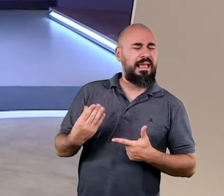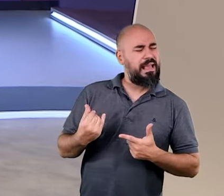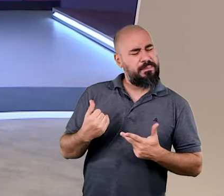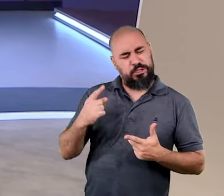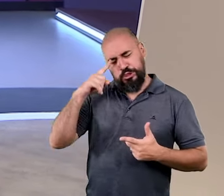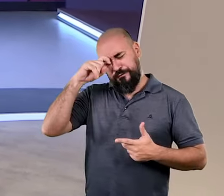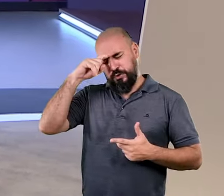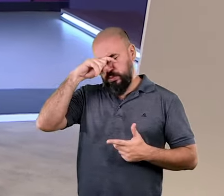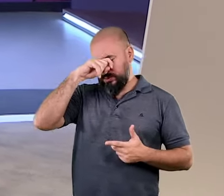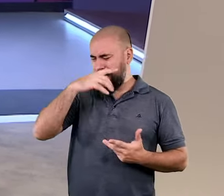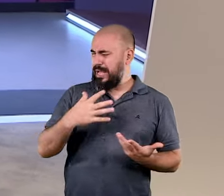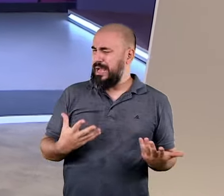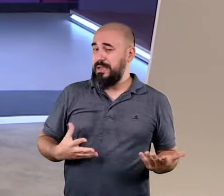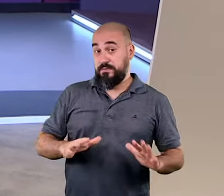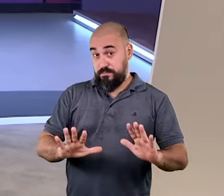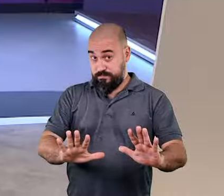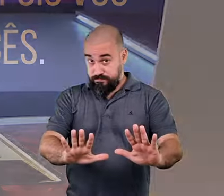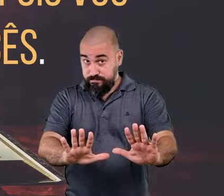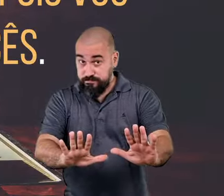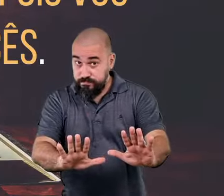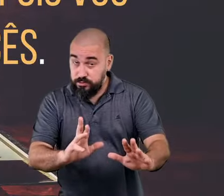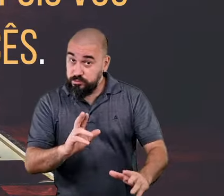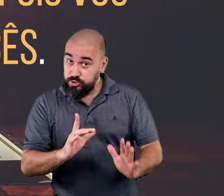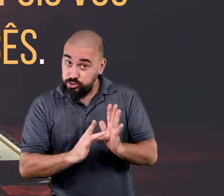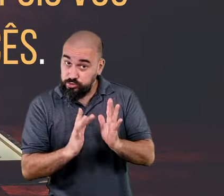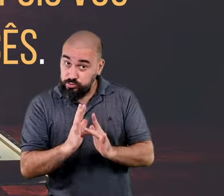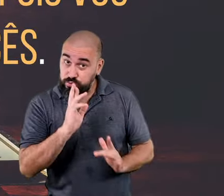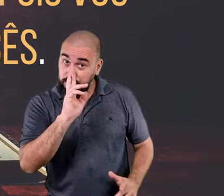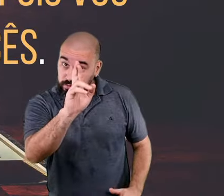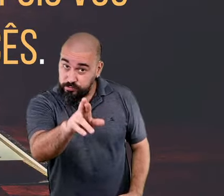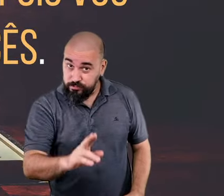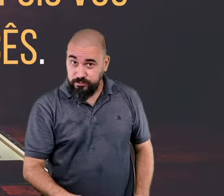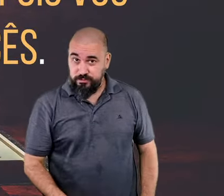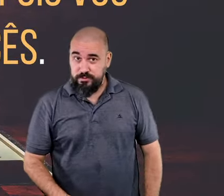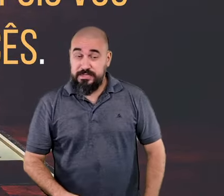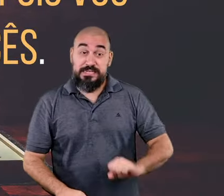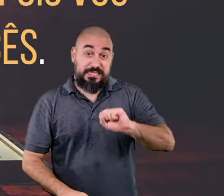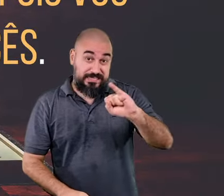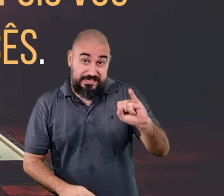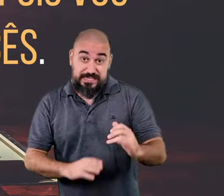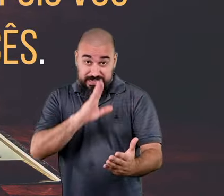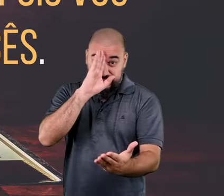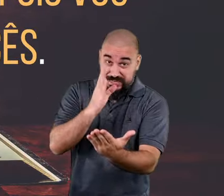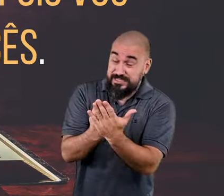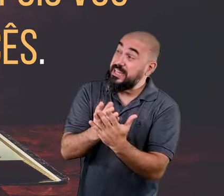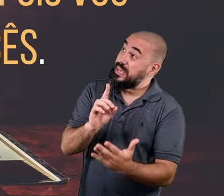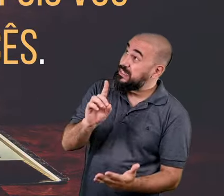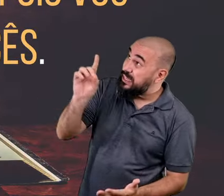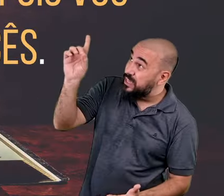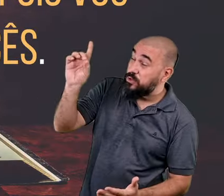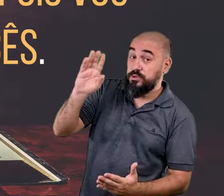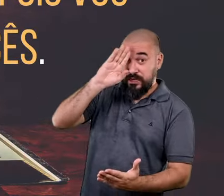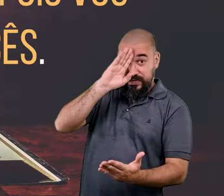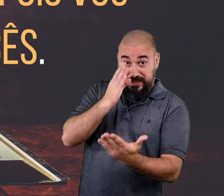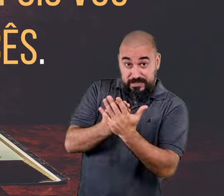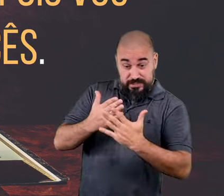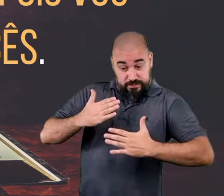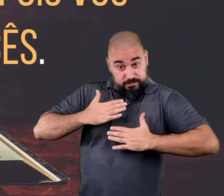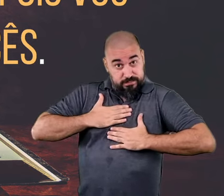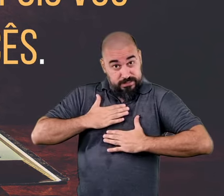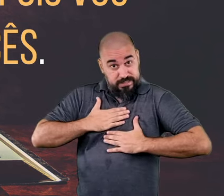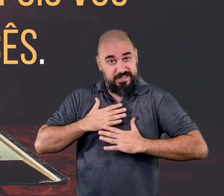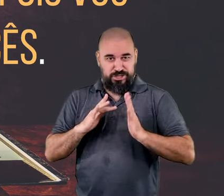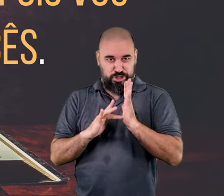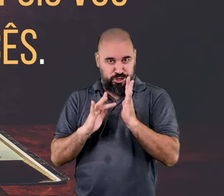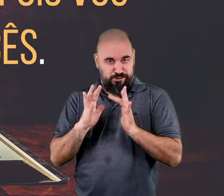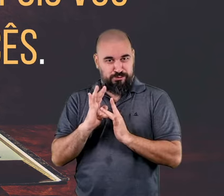enfrento? Jesus dá a resposta. Vocês creem em Deus, creiam também em mim. Eu estou cuidando de vocês. Eu